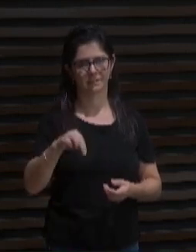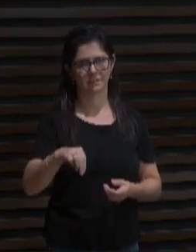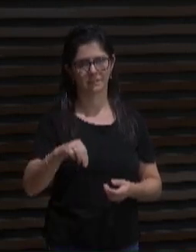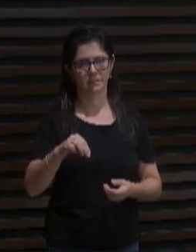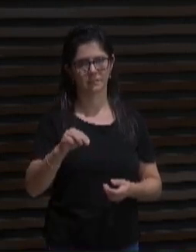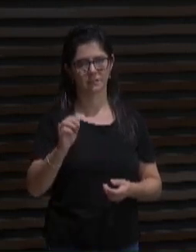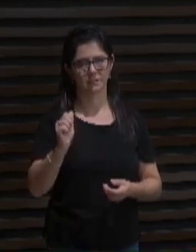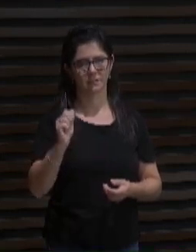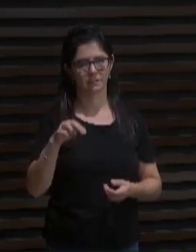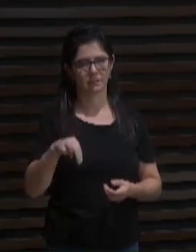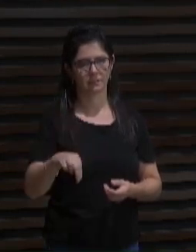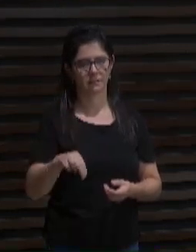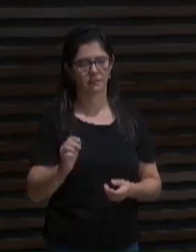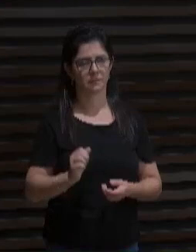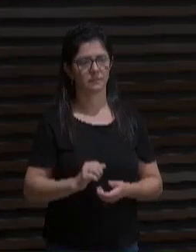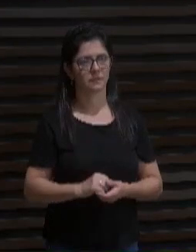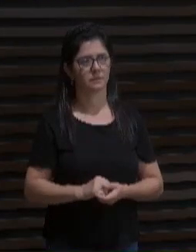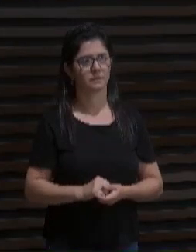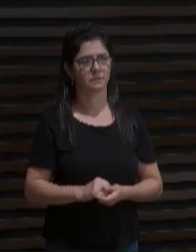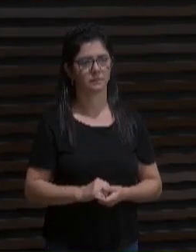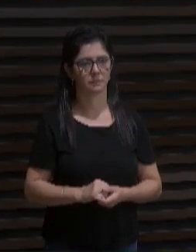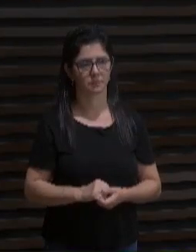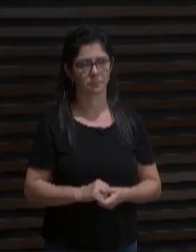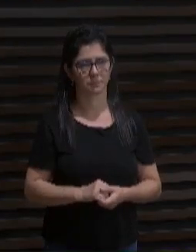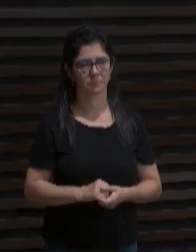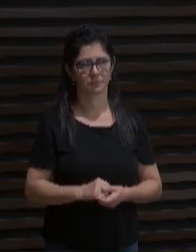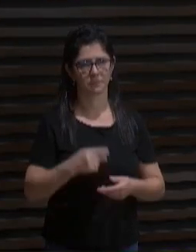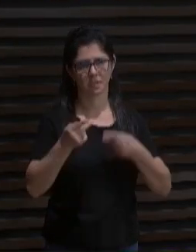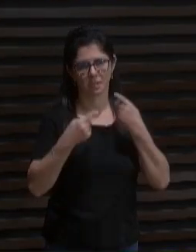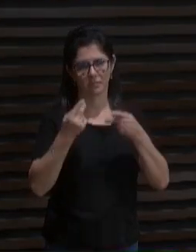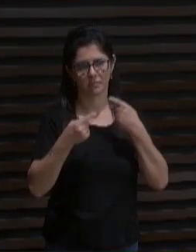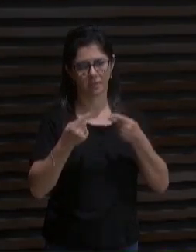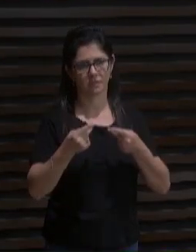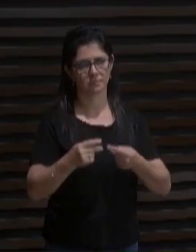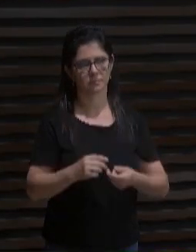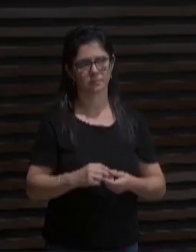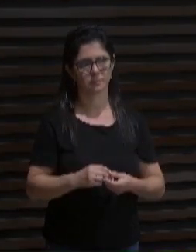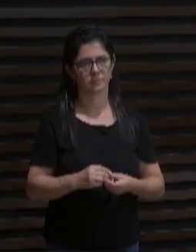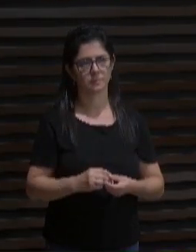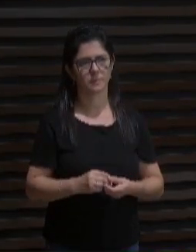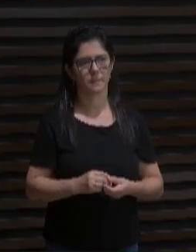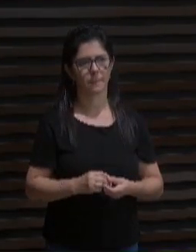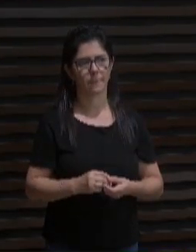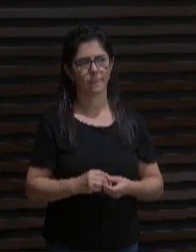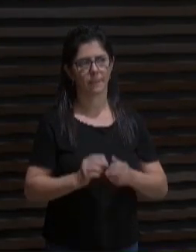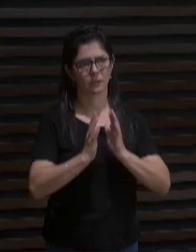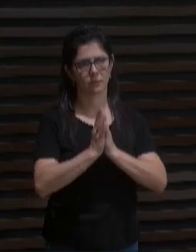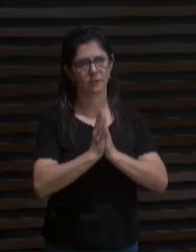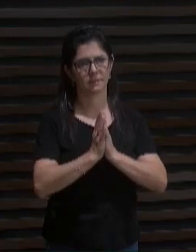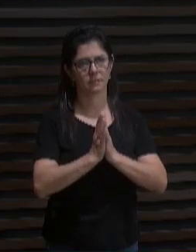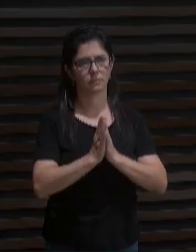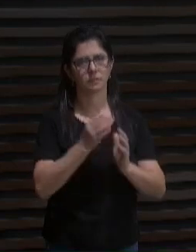Norman Gruber, mas ele fala do intercessor. Este homem foi o